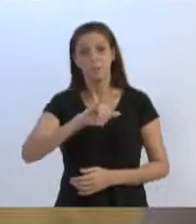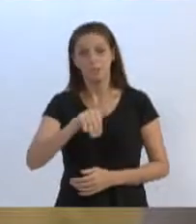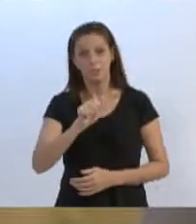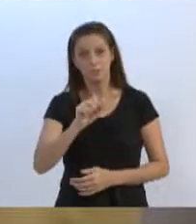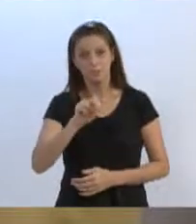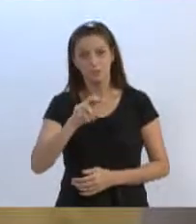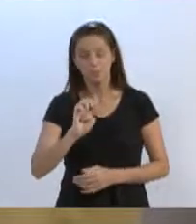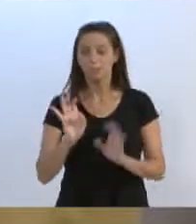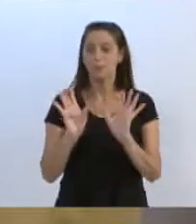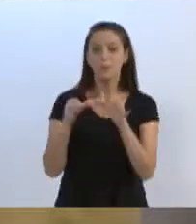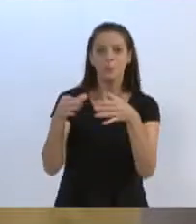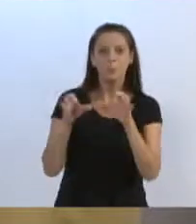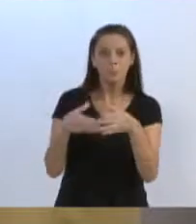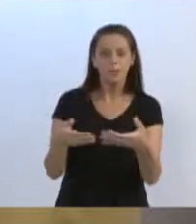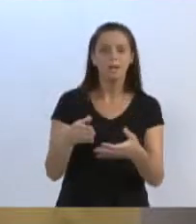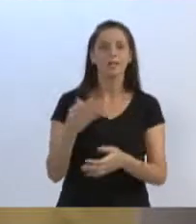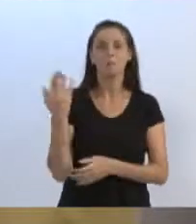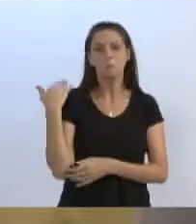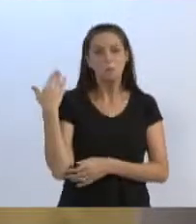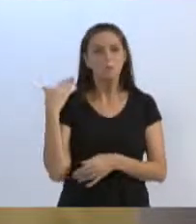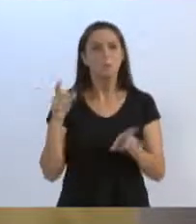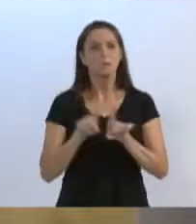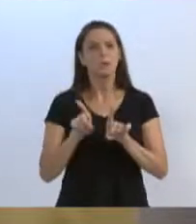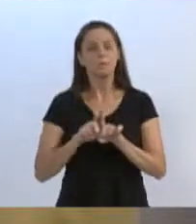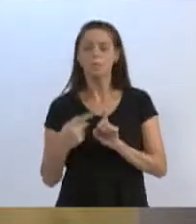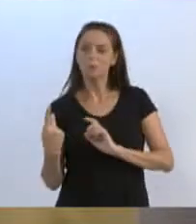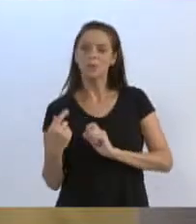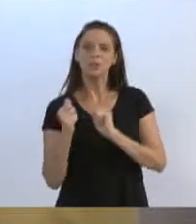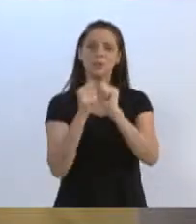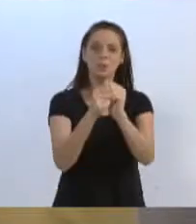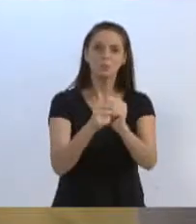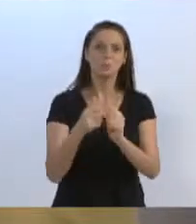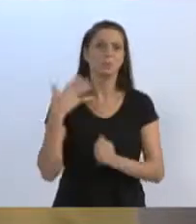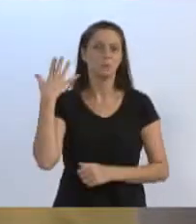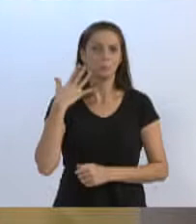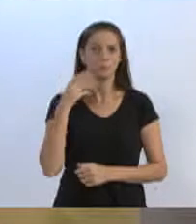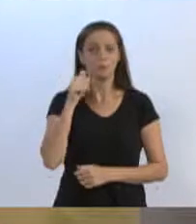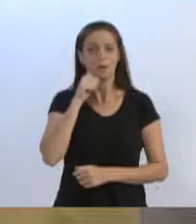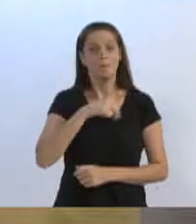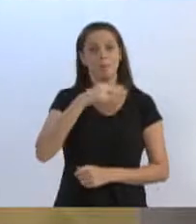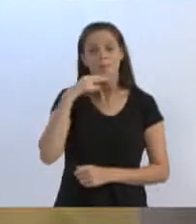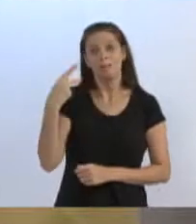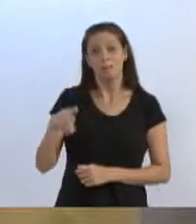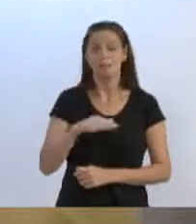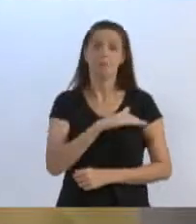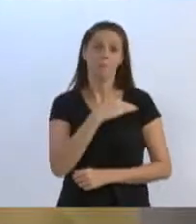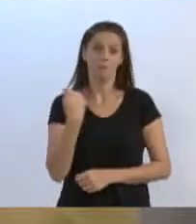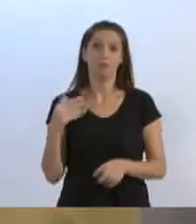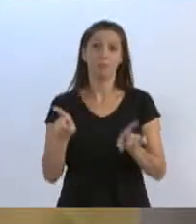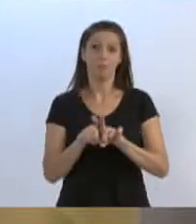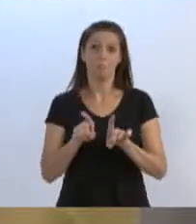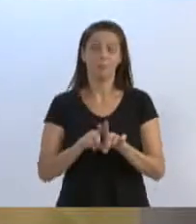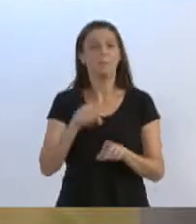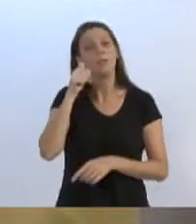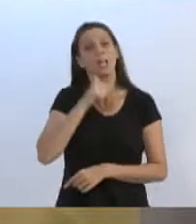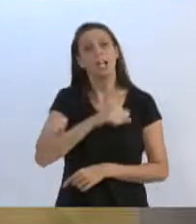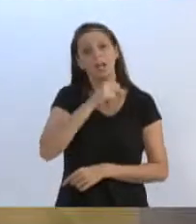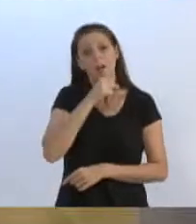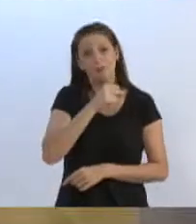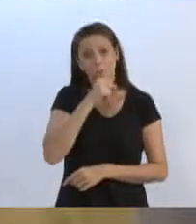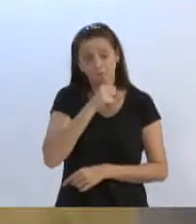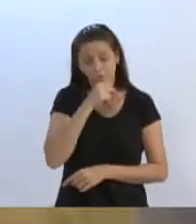convivemos tivemos inclusive há poucos dias em uma palestra juntos ela perdeu uma netinha era uma avó é avó de uma das meninas